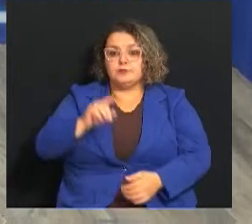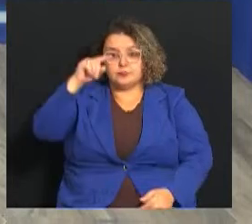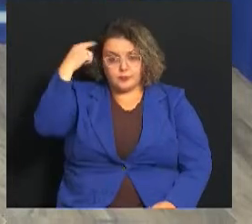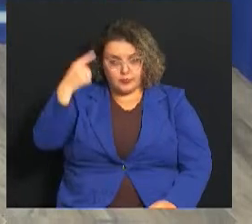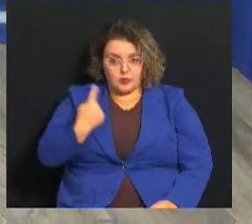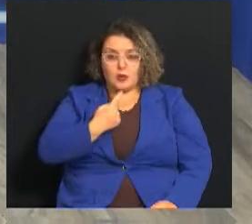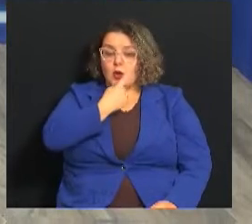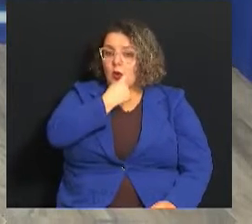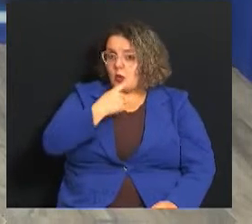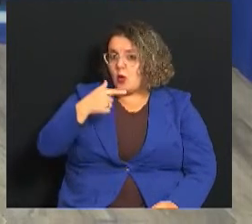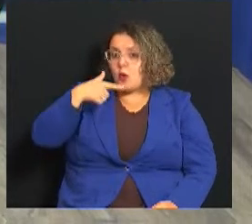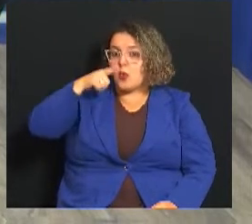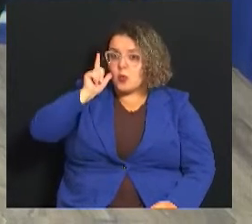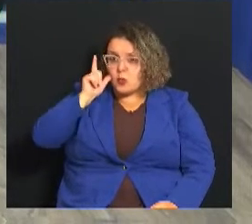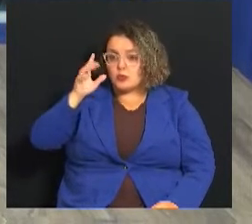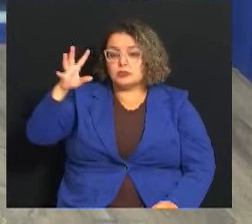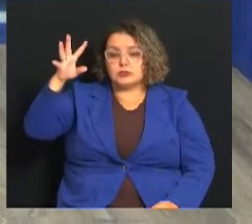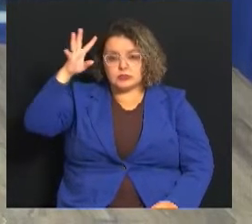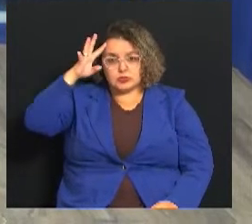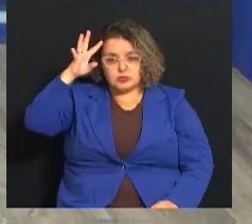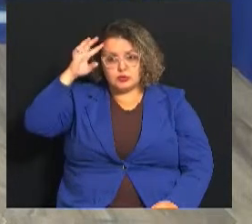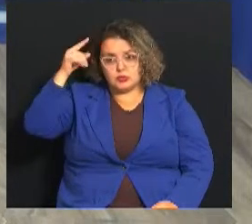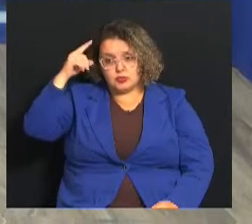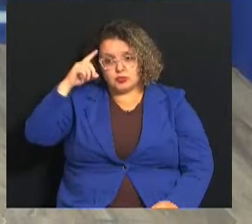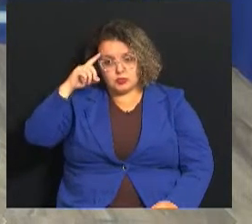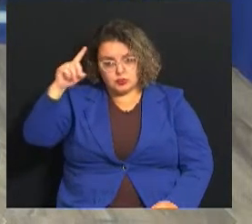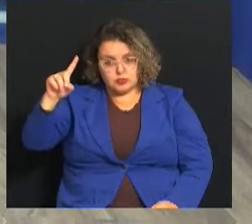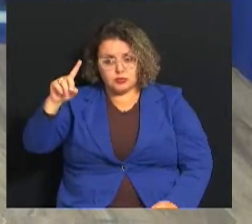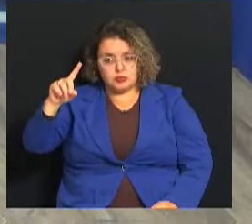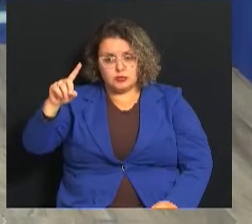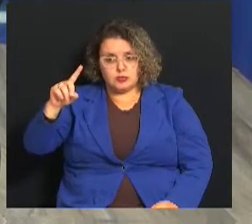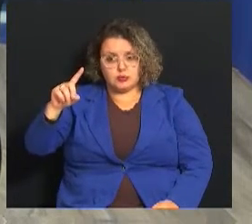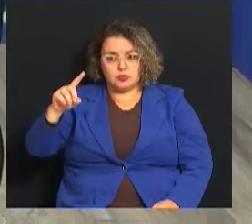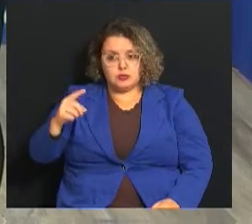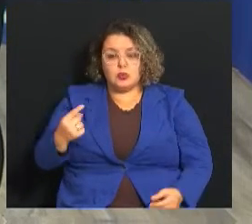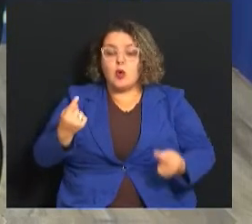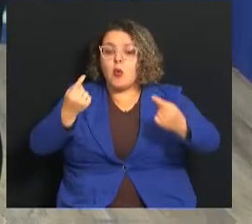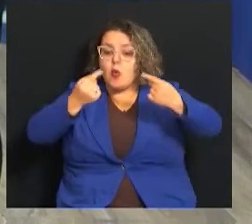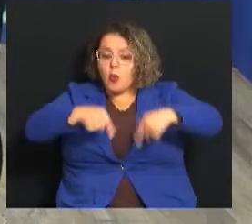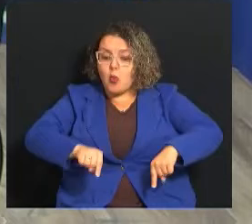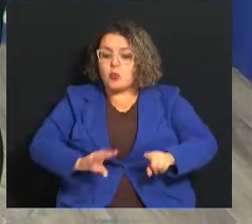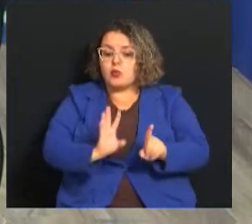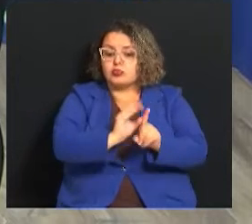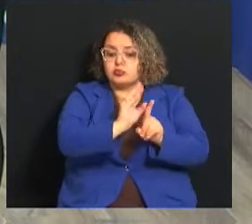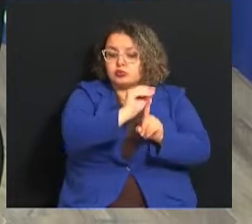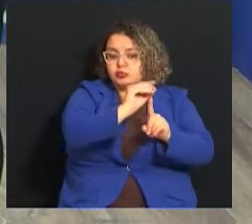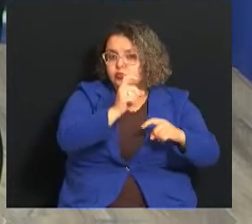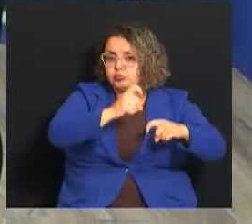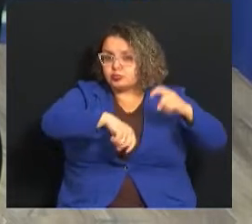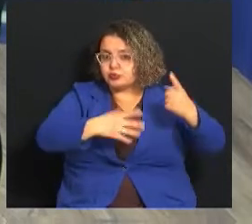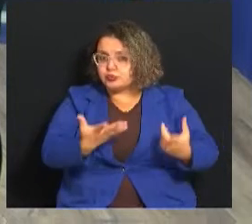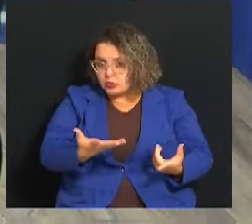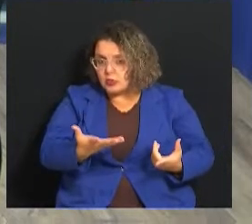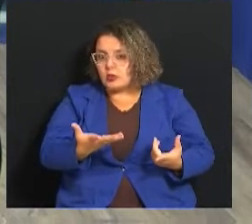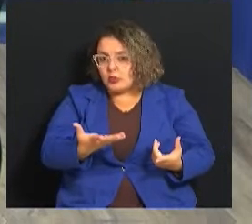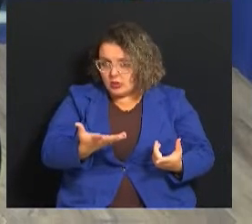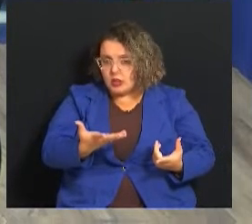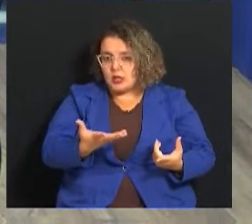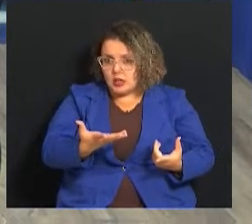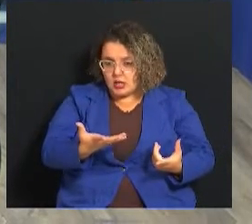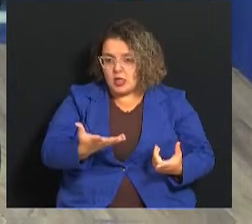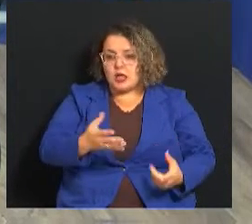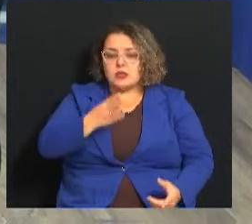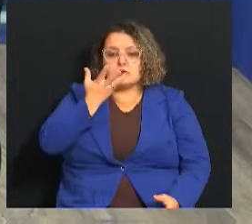na quarta-feira, foi o dia de enfrentamento ao abuso sexual e à exploração infantil, e este dia foi lembrado